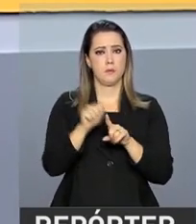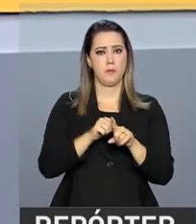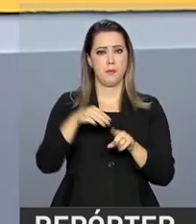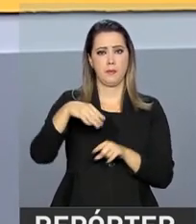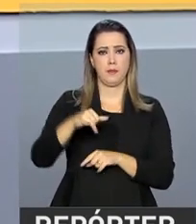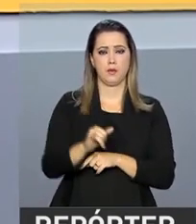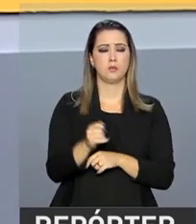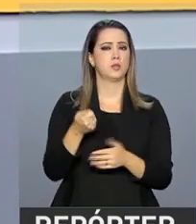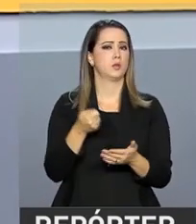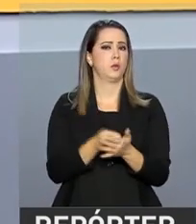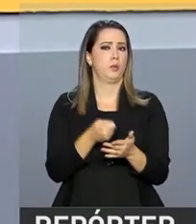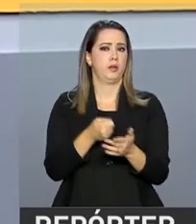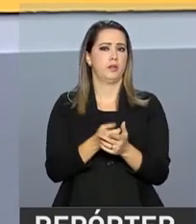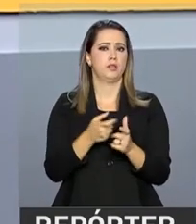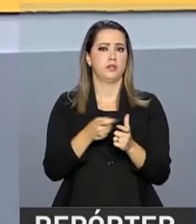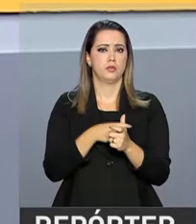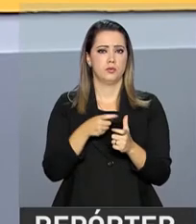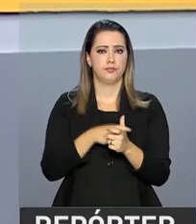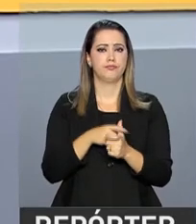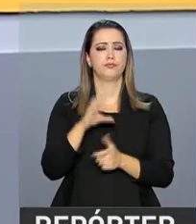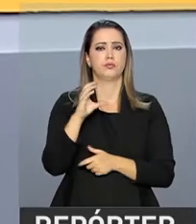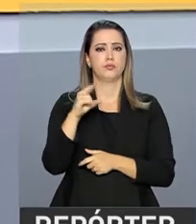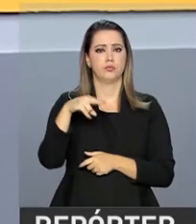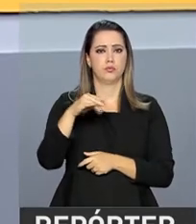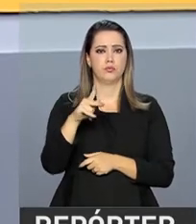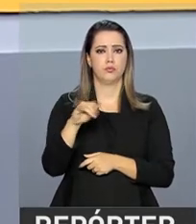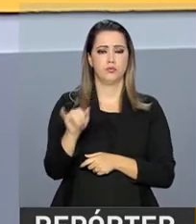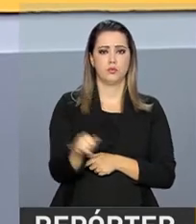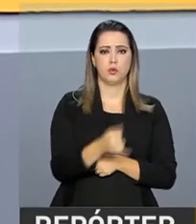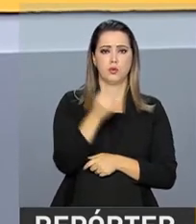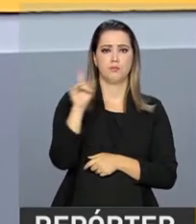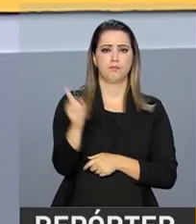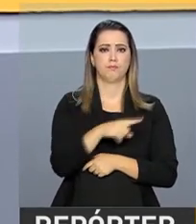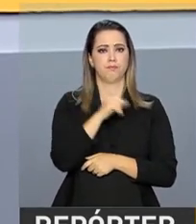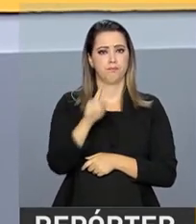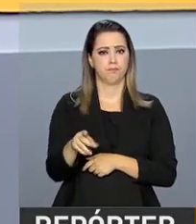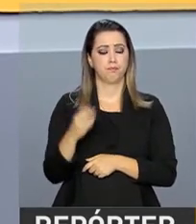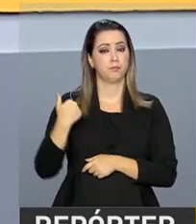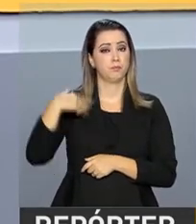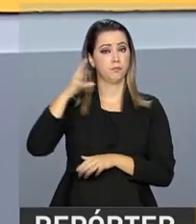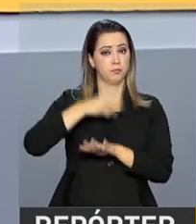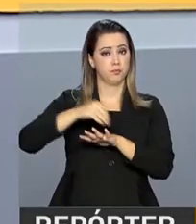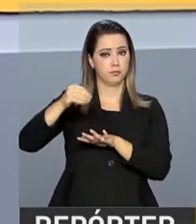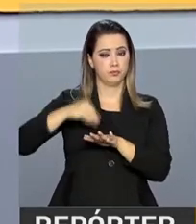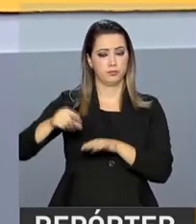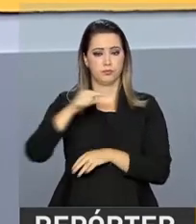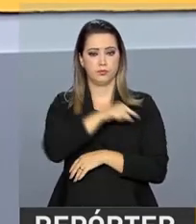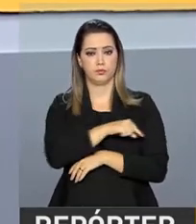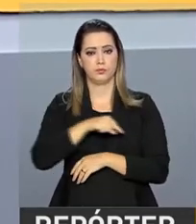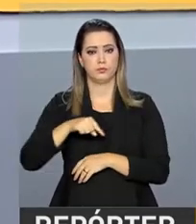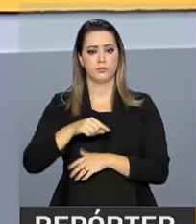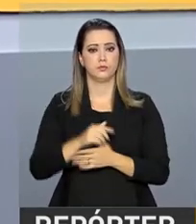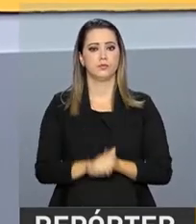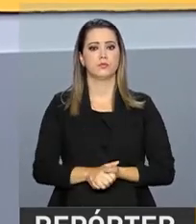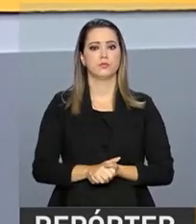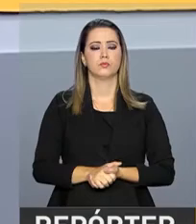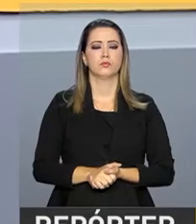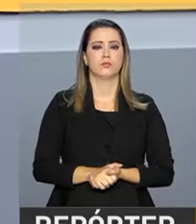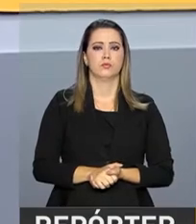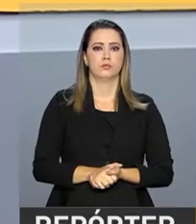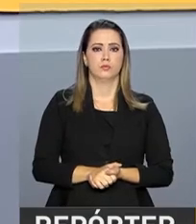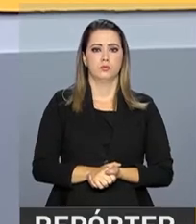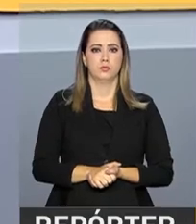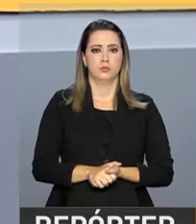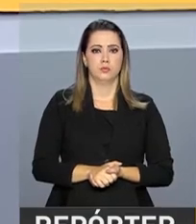mês que não quitarem as dívidas terão o cnpj definitivamente cancelado mais informações estão disponíveis no portal do